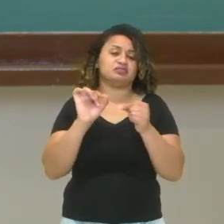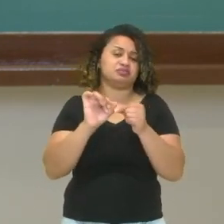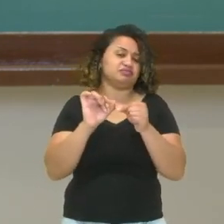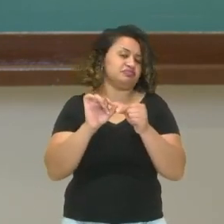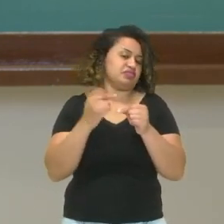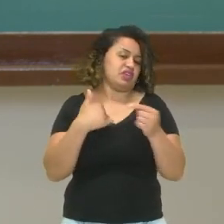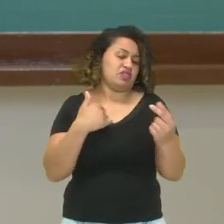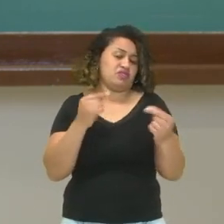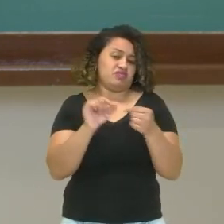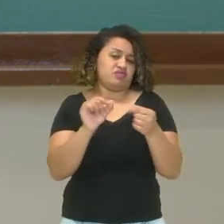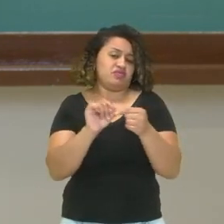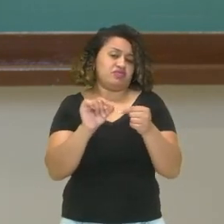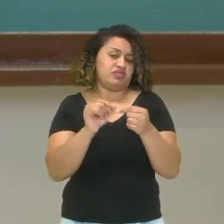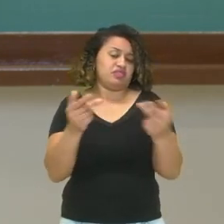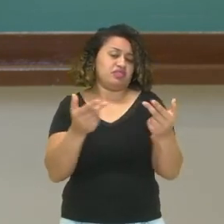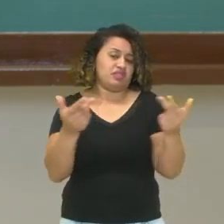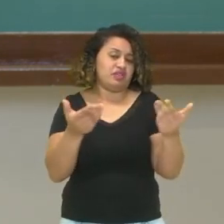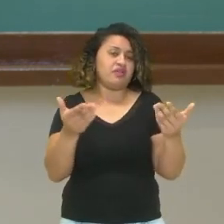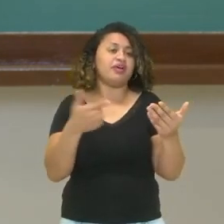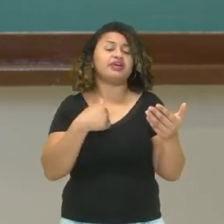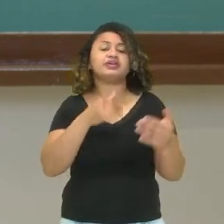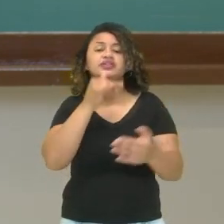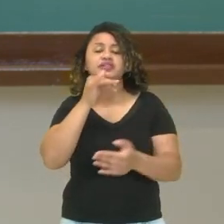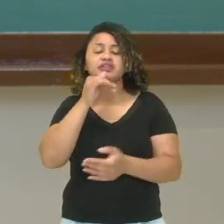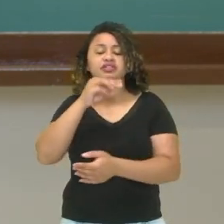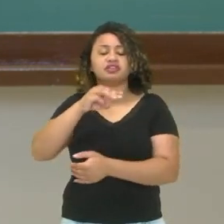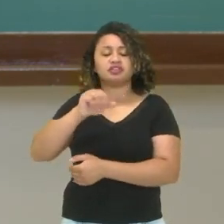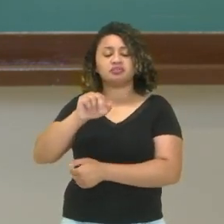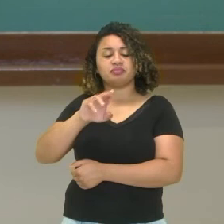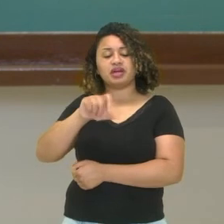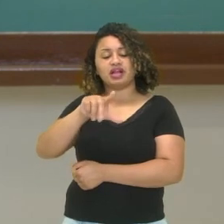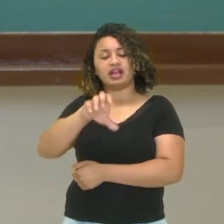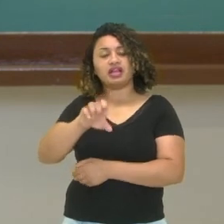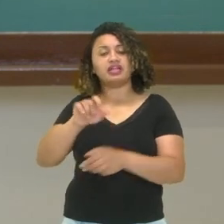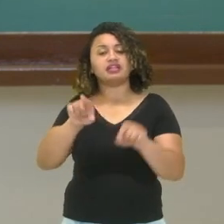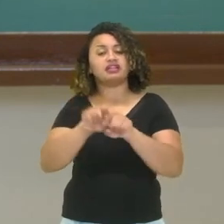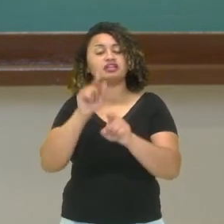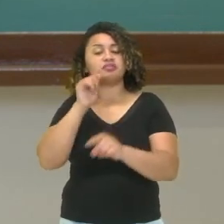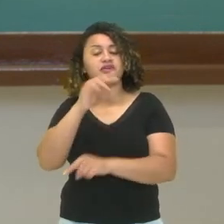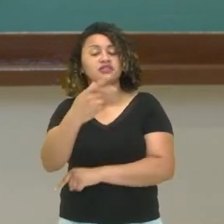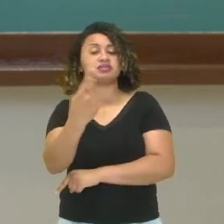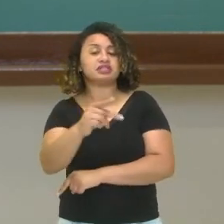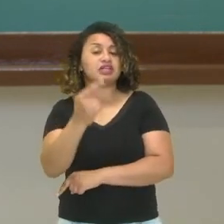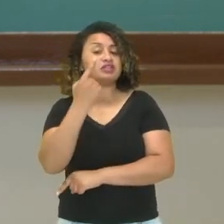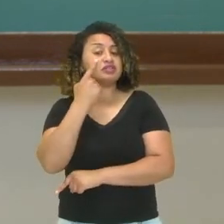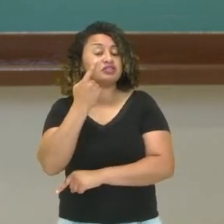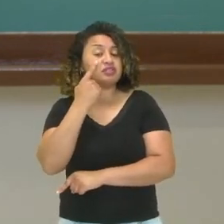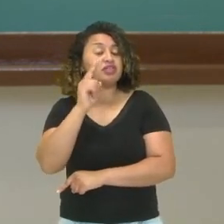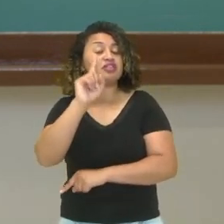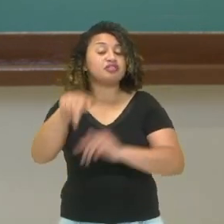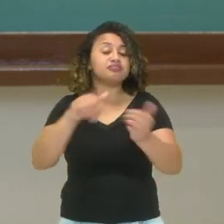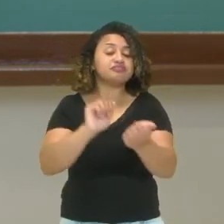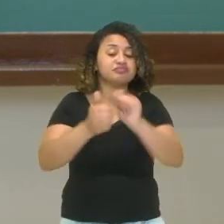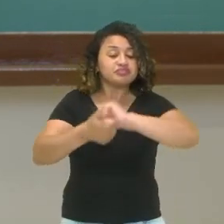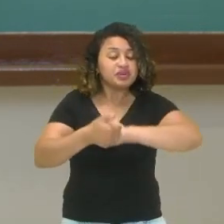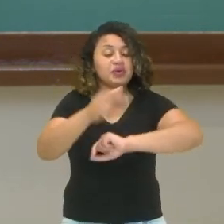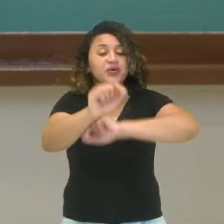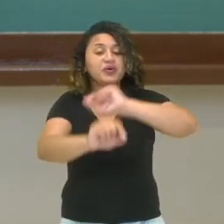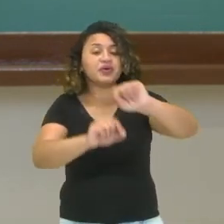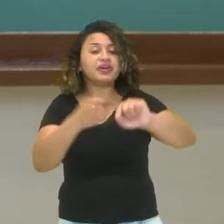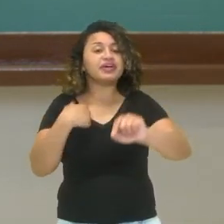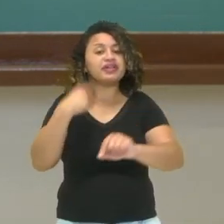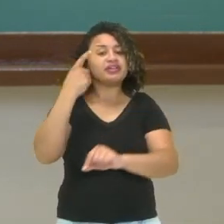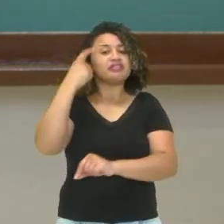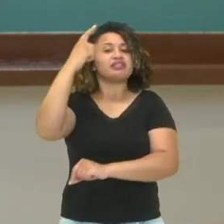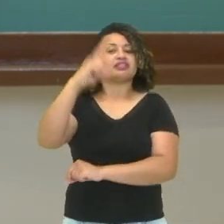fiz agora com o exemplo da Marlene e da sua irmã. A gente vai vendo o caso dela, a gente depois adequa a ideia que a